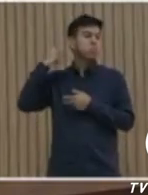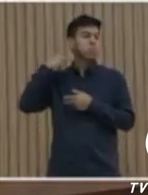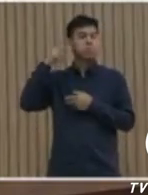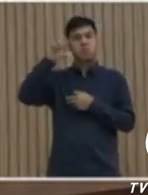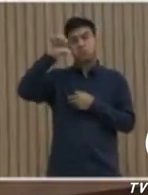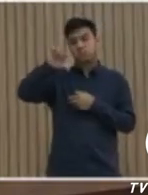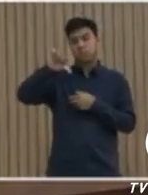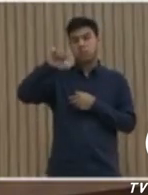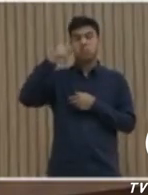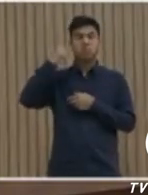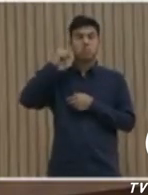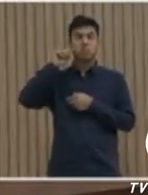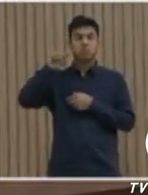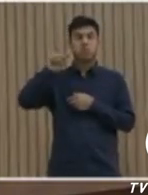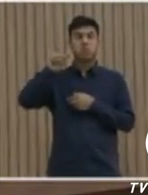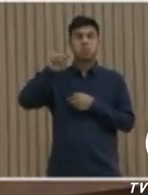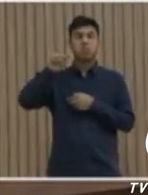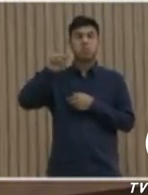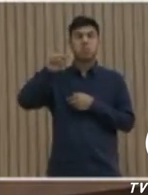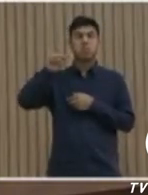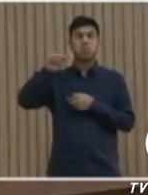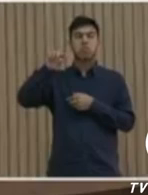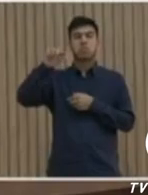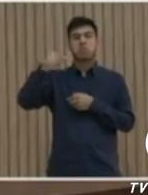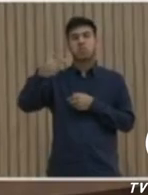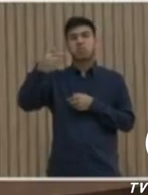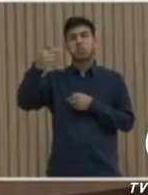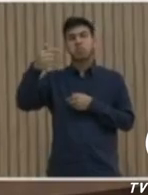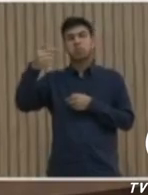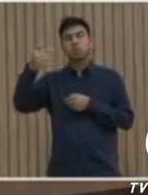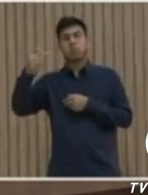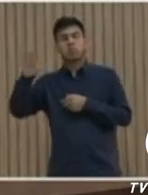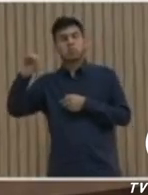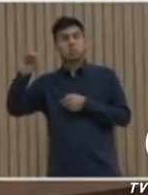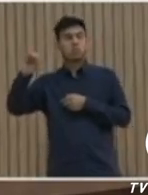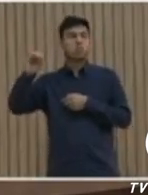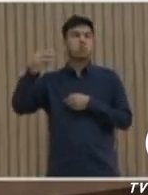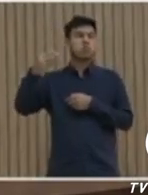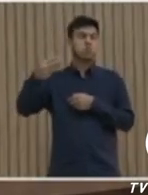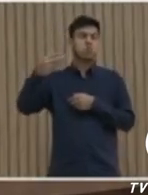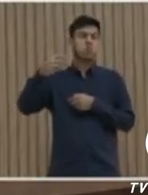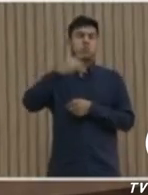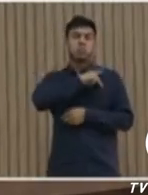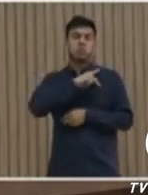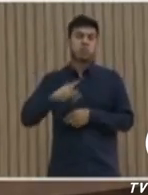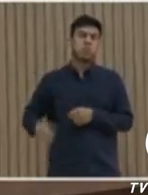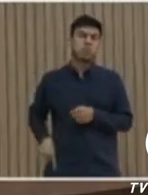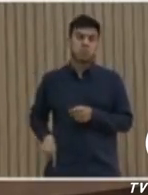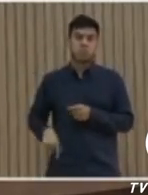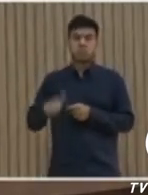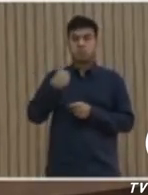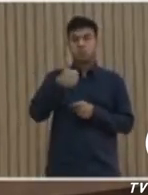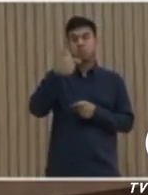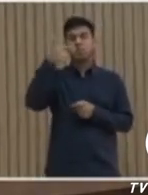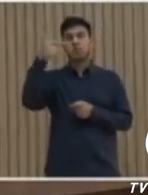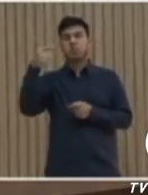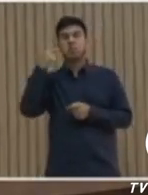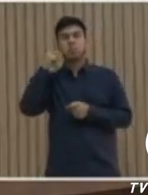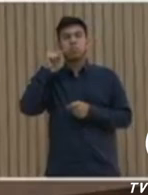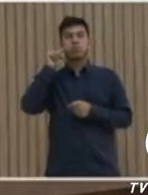R 9.713 68 e o subsídio para Presidente é R